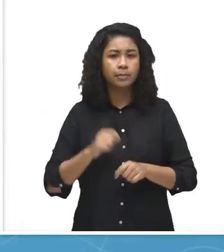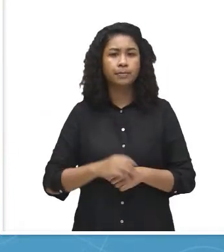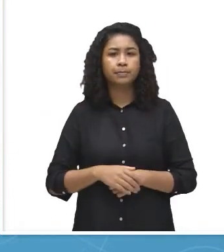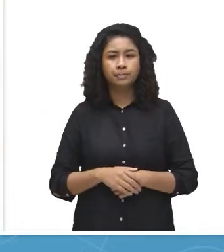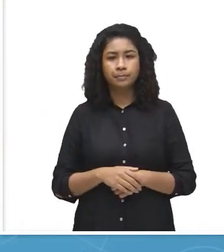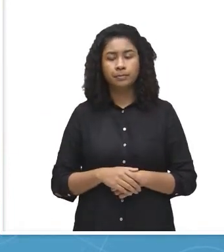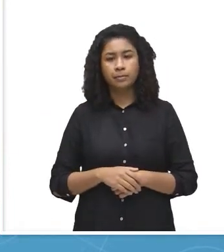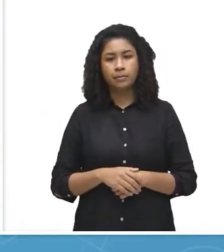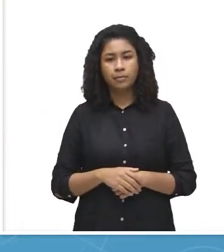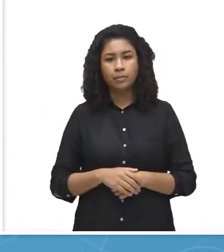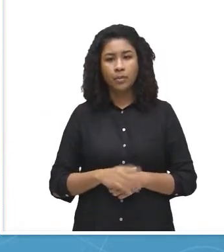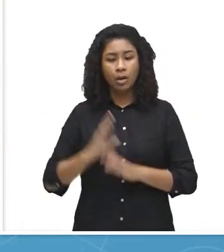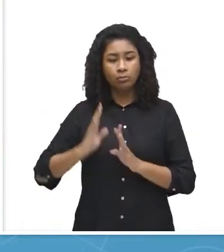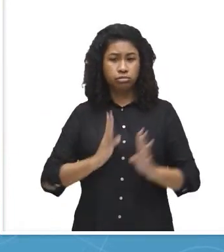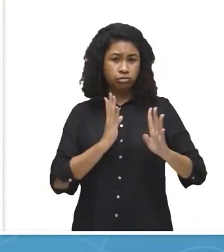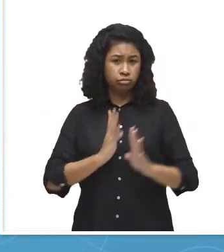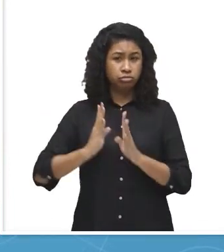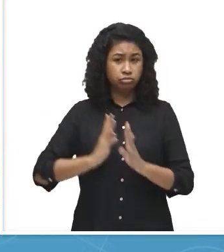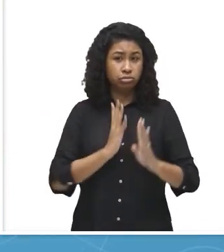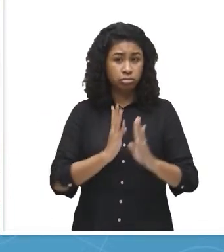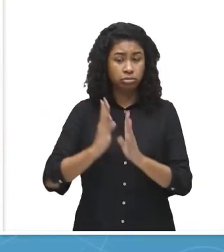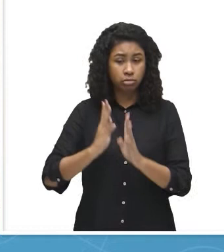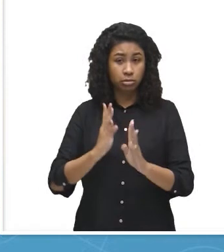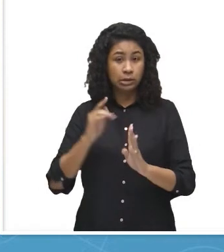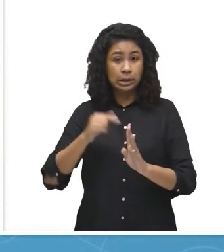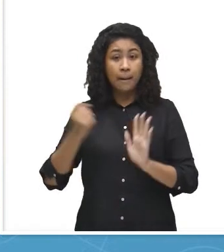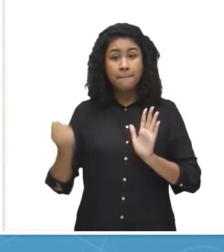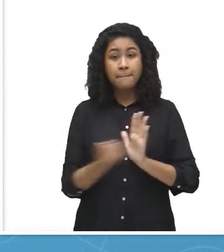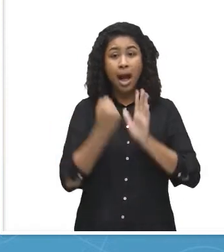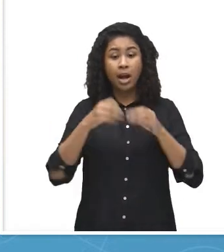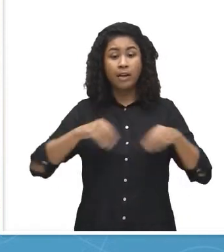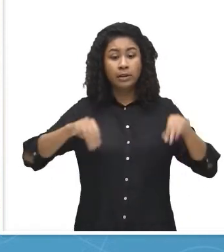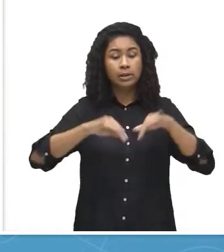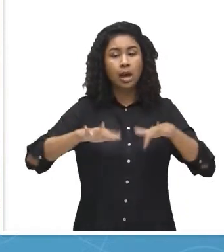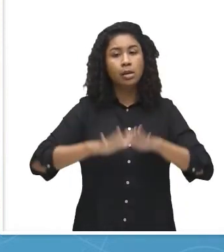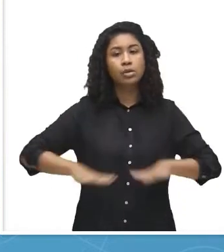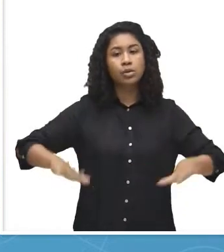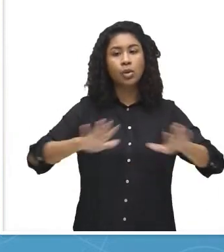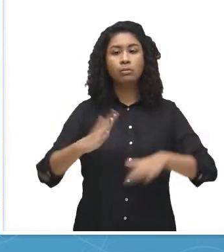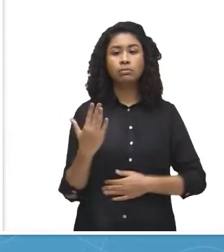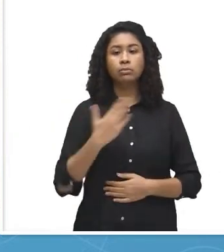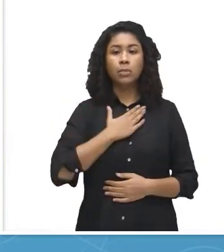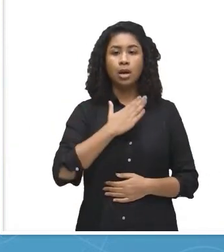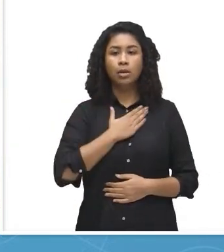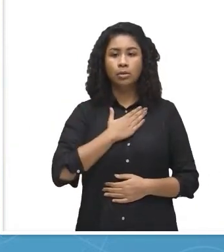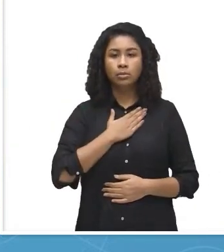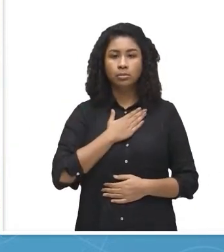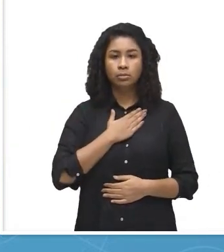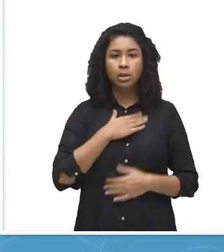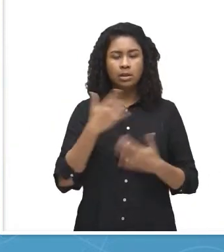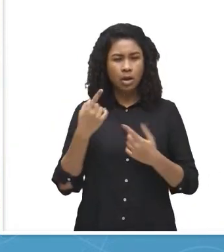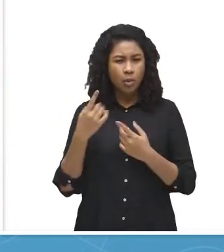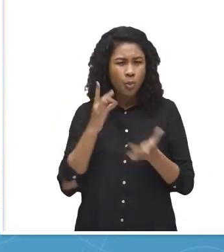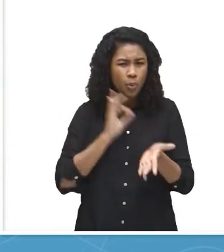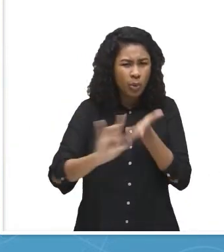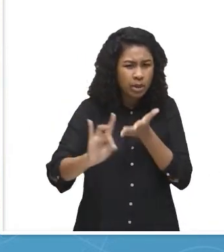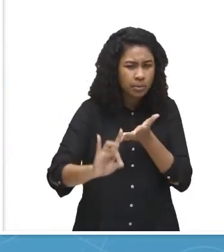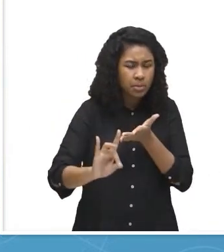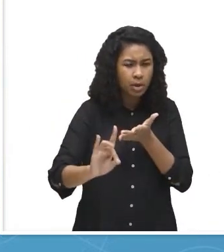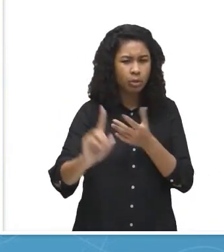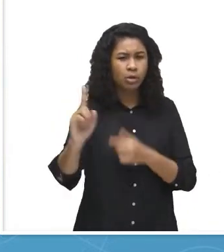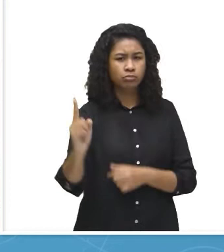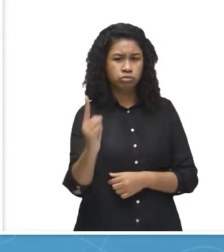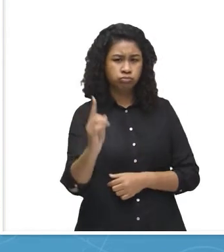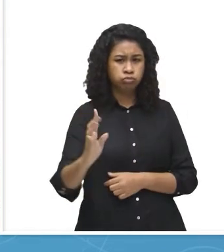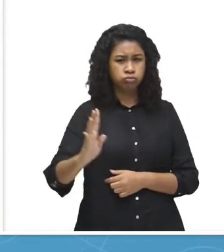seu território, fazendo com que o inimigo não pudesse avançar no território que seria o que você